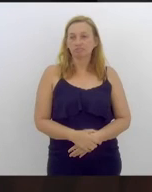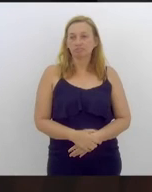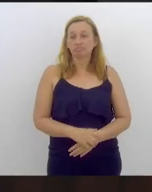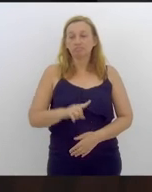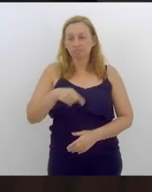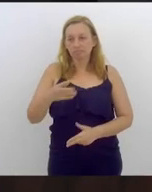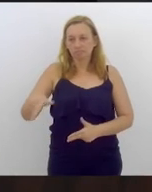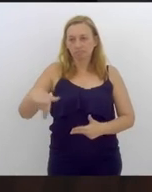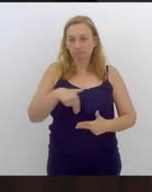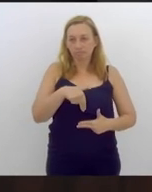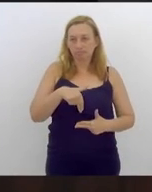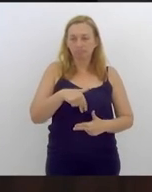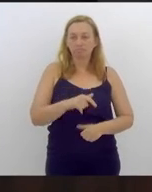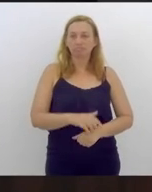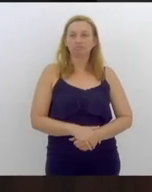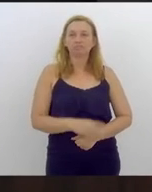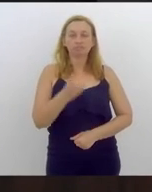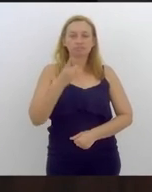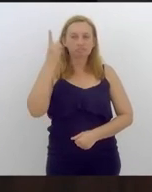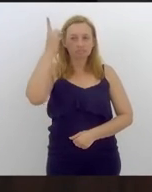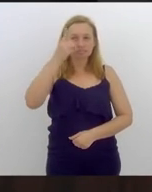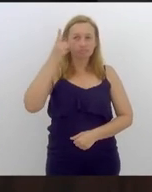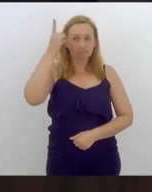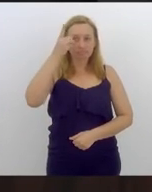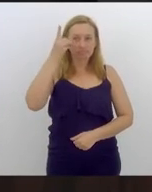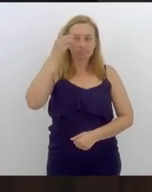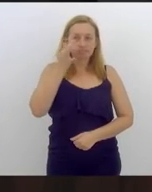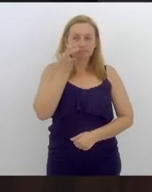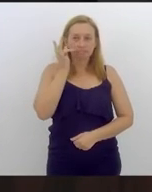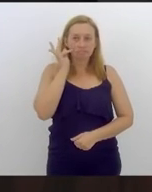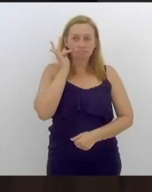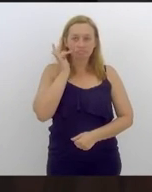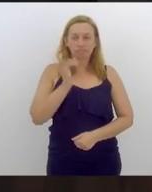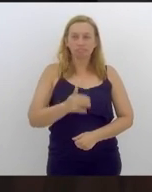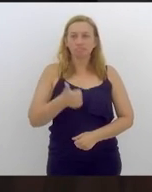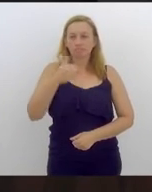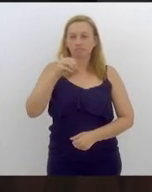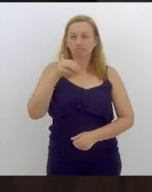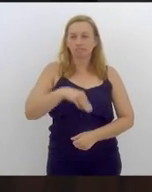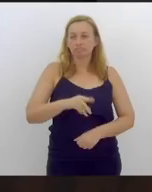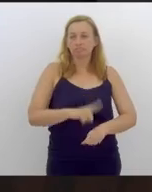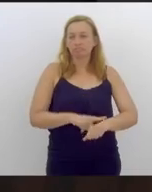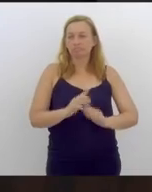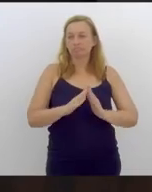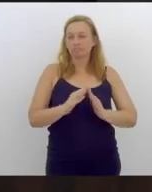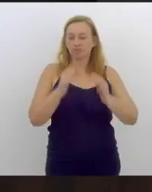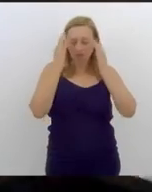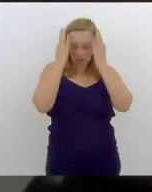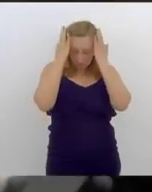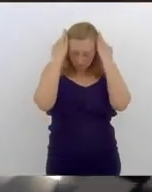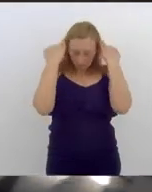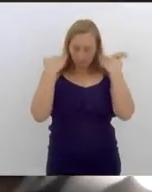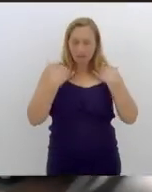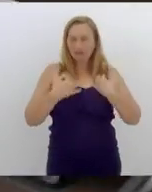o próximo a hora do escrito é o nome do deputado Flávio Serafim que dispõe 10 minutos